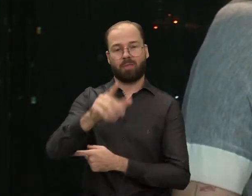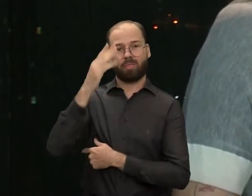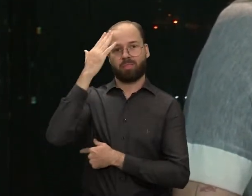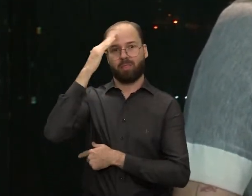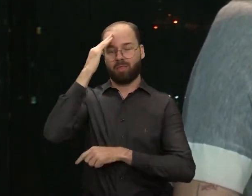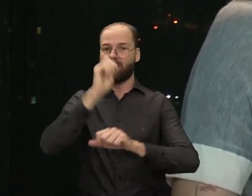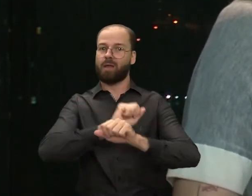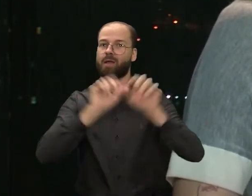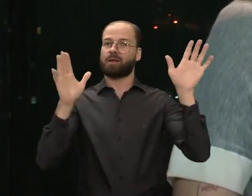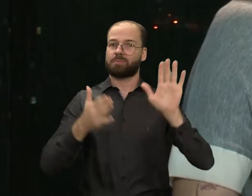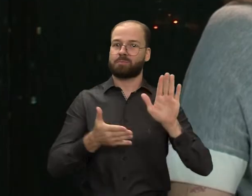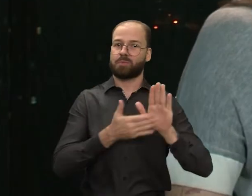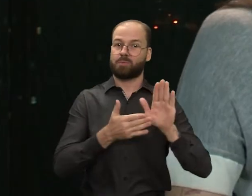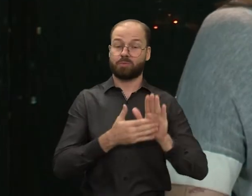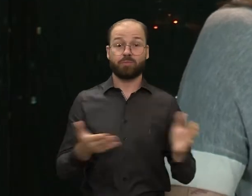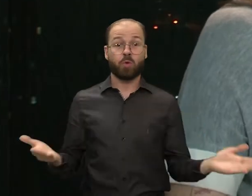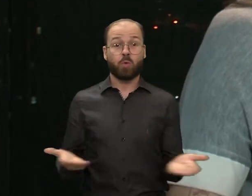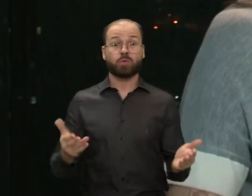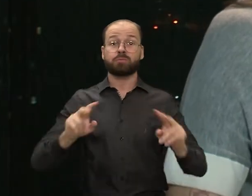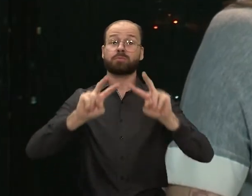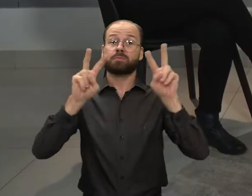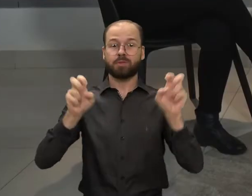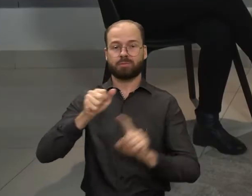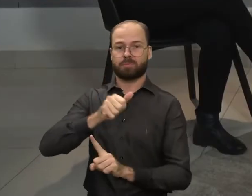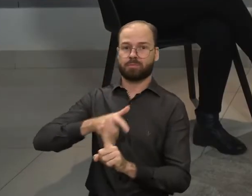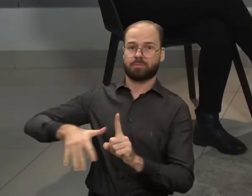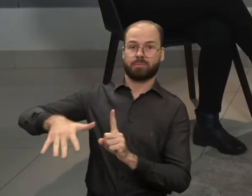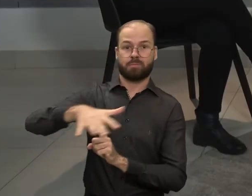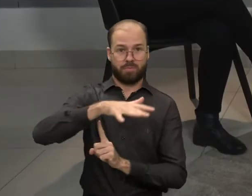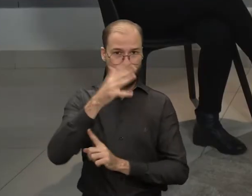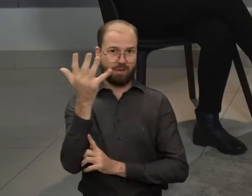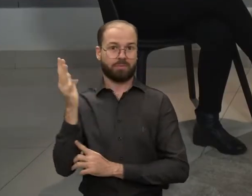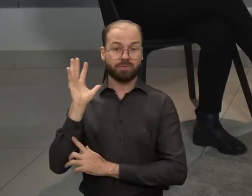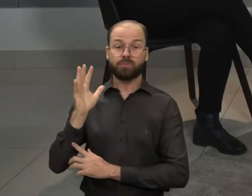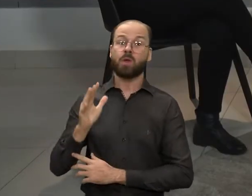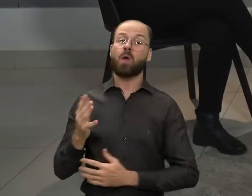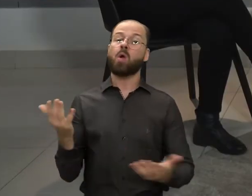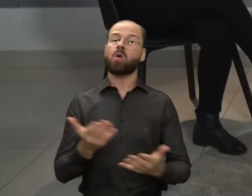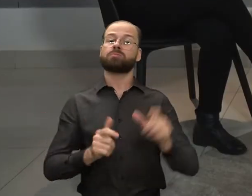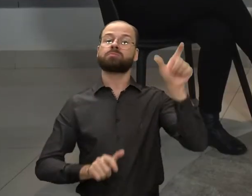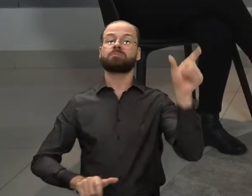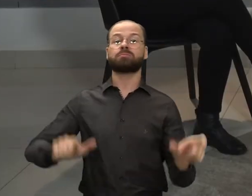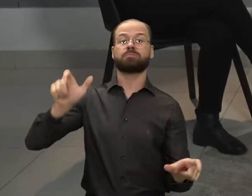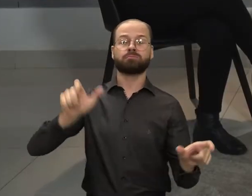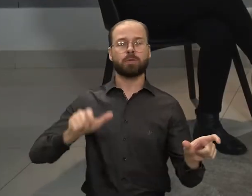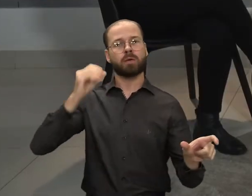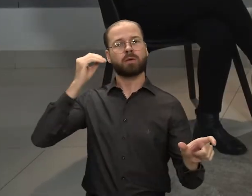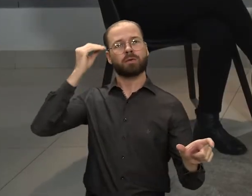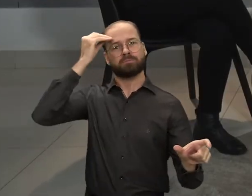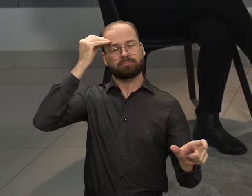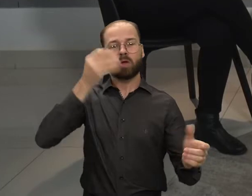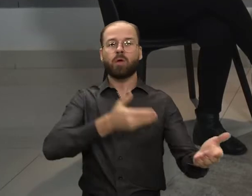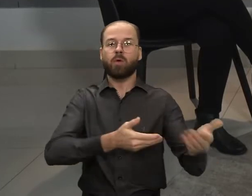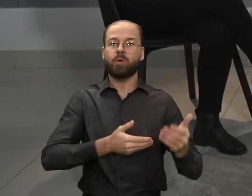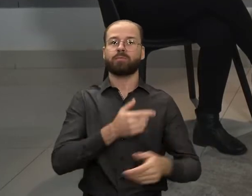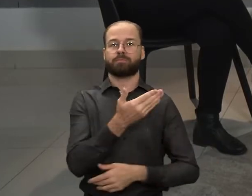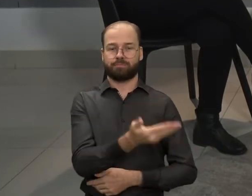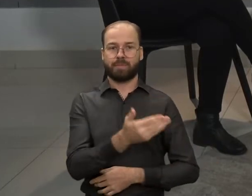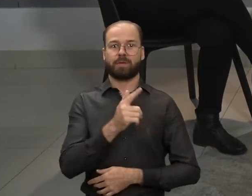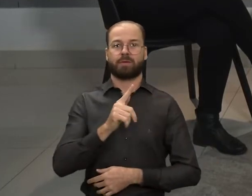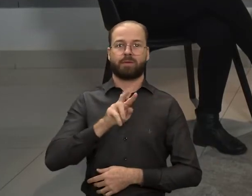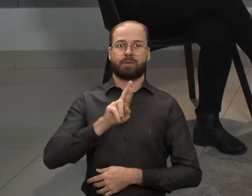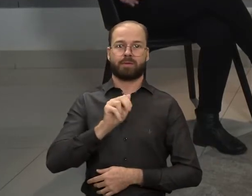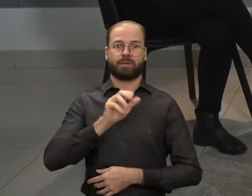disse, hoje o tema é meio ambiente. E os especialistas que vão nos acompanhar nesse programa de hoje é a professora Graciela